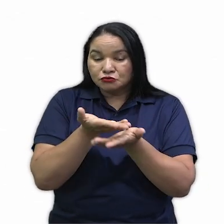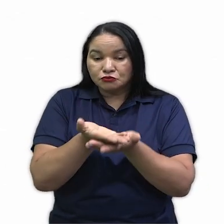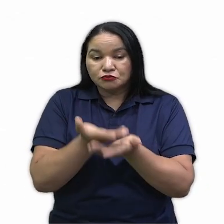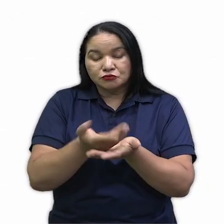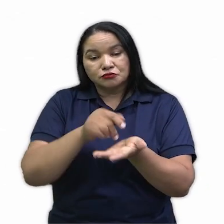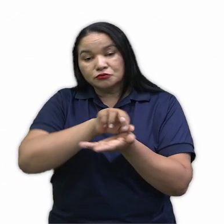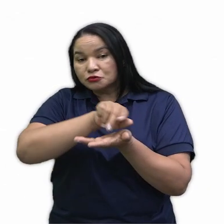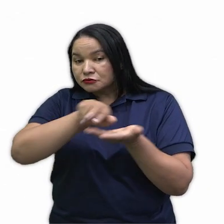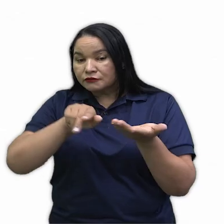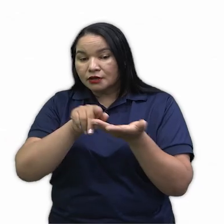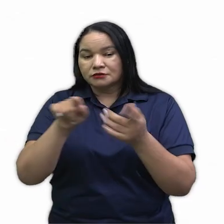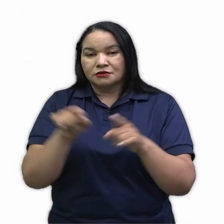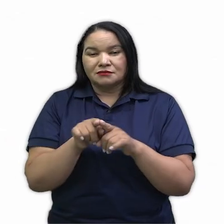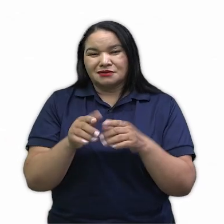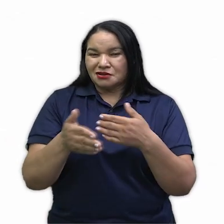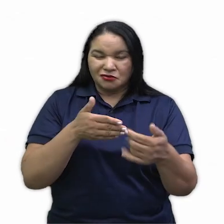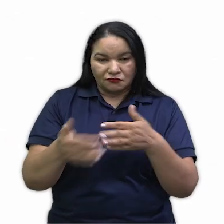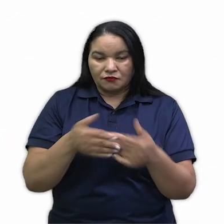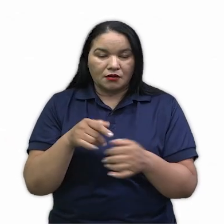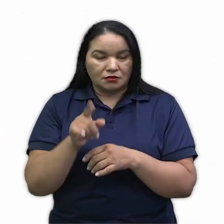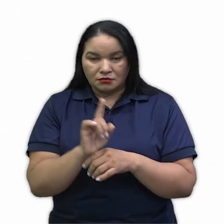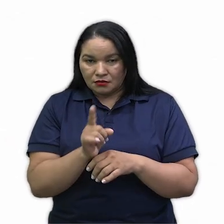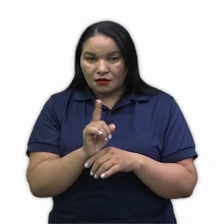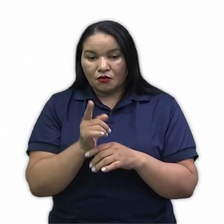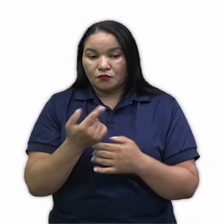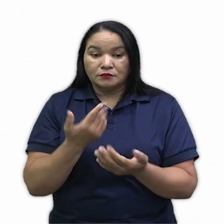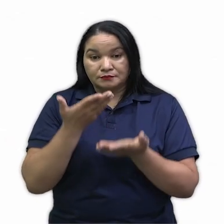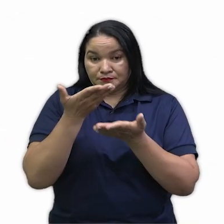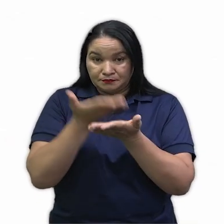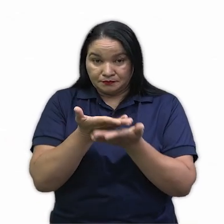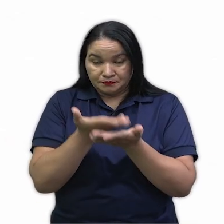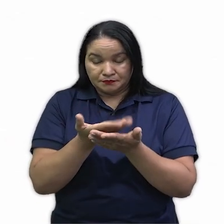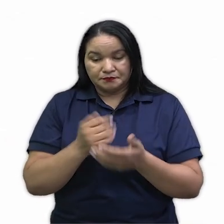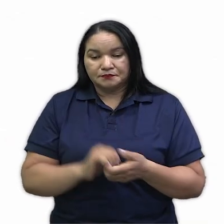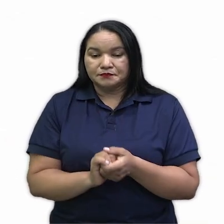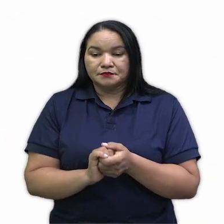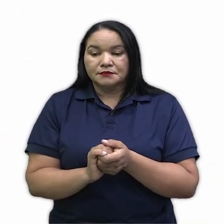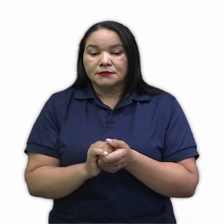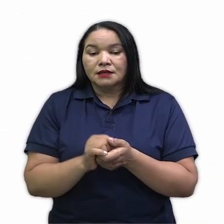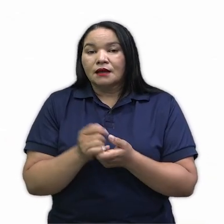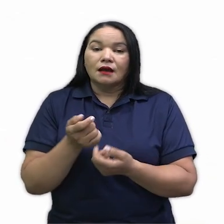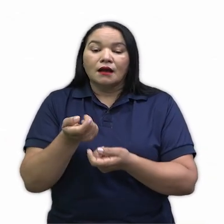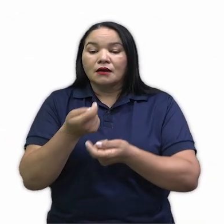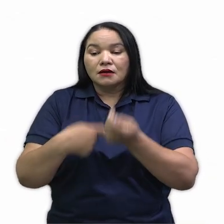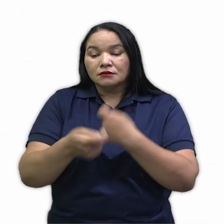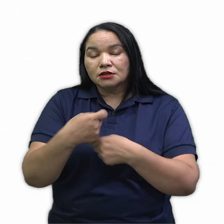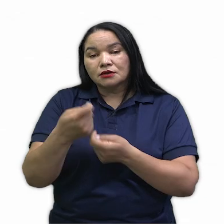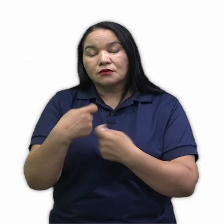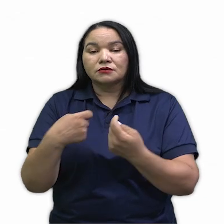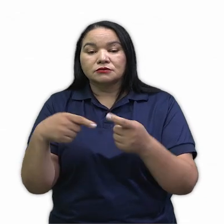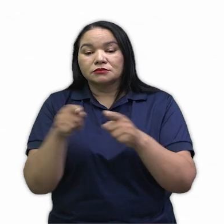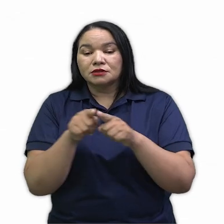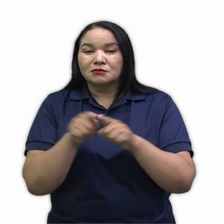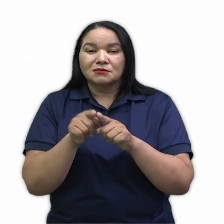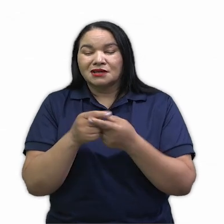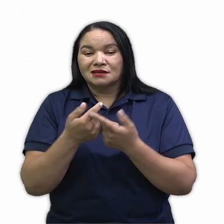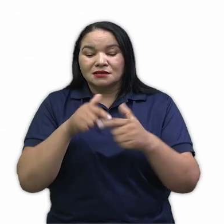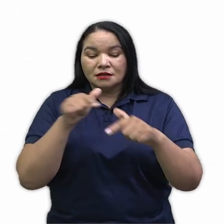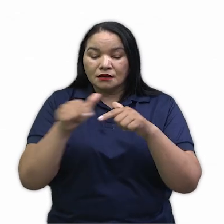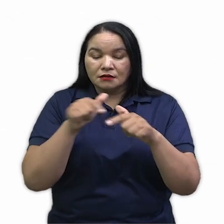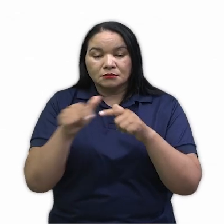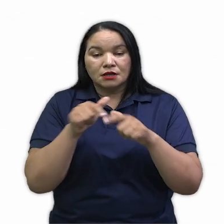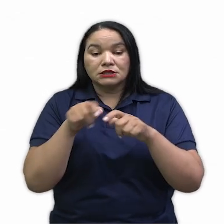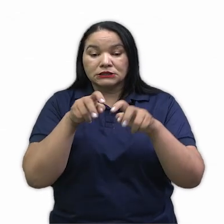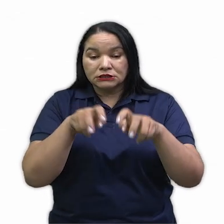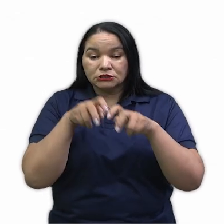ali de uma forma qualquer. O agronegócio, gente, que foi se desenvolvendo cada vez mais com essas atividades de agricultura e